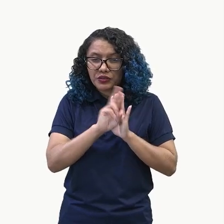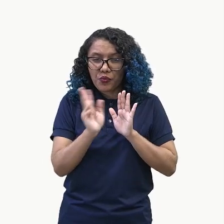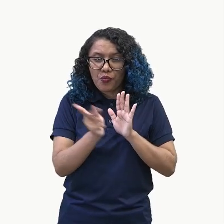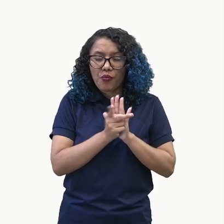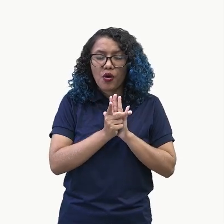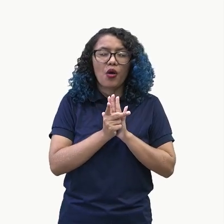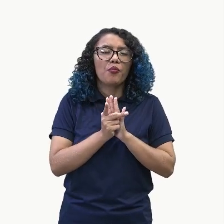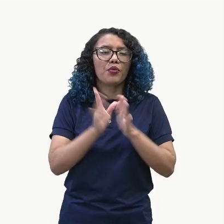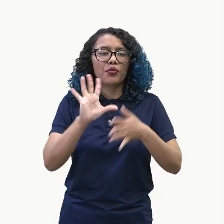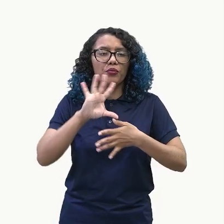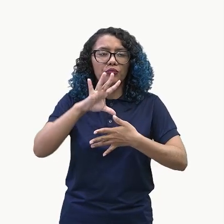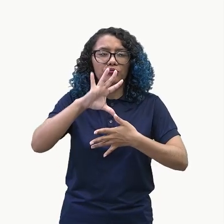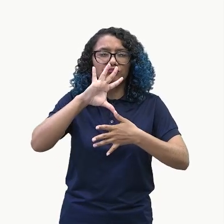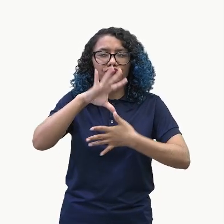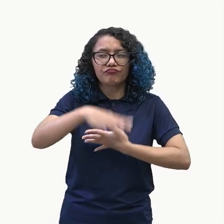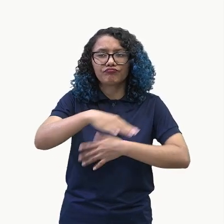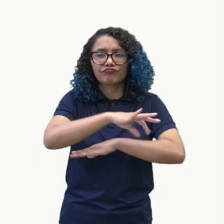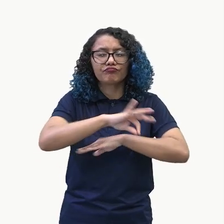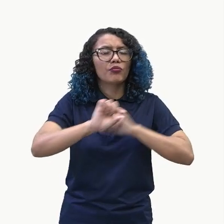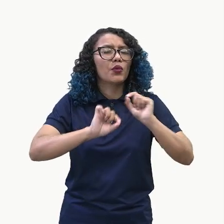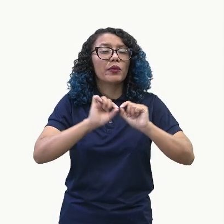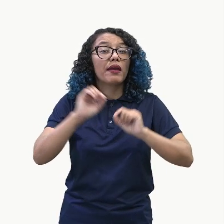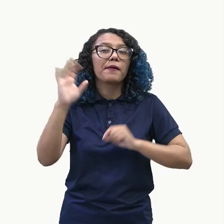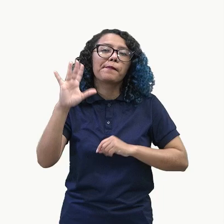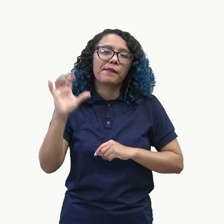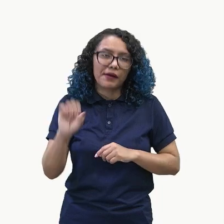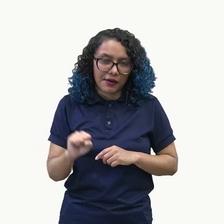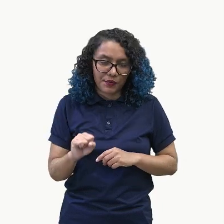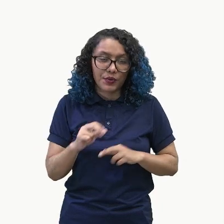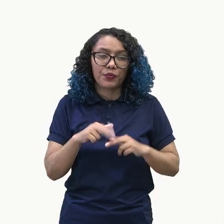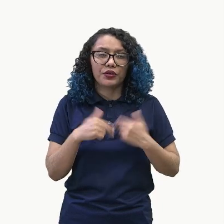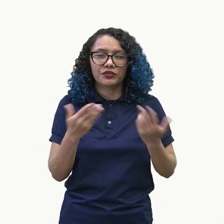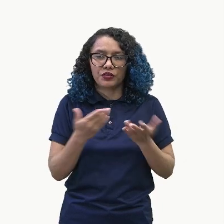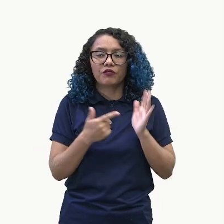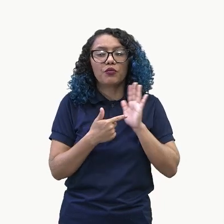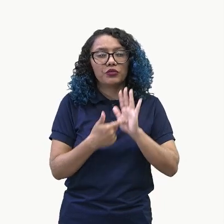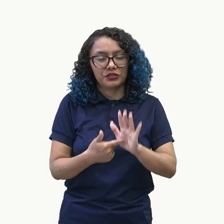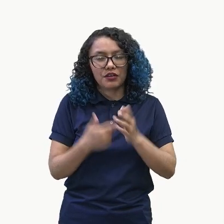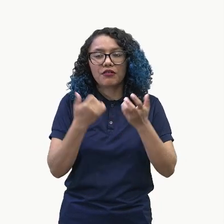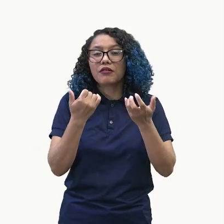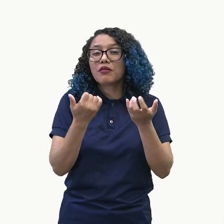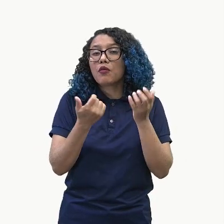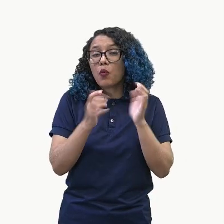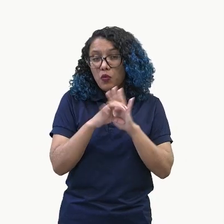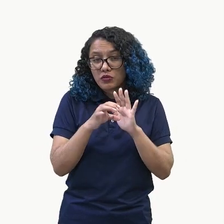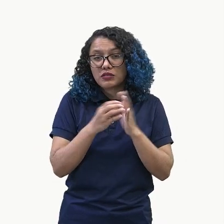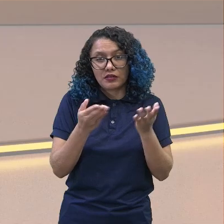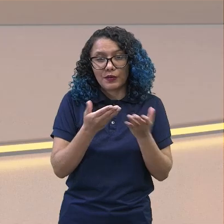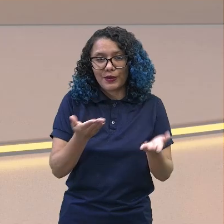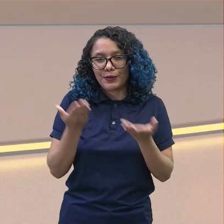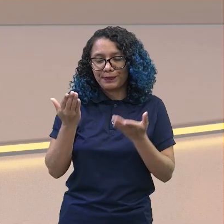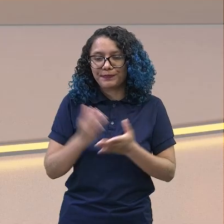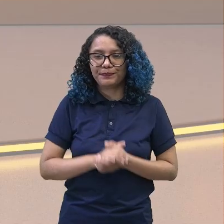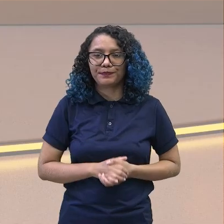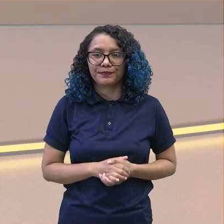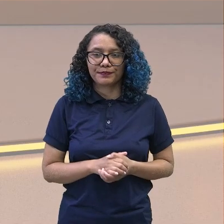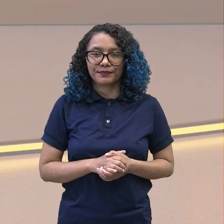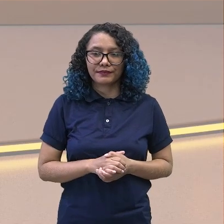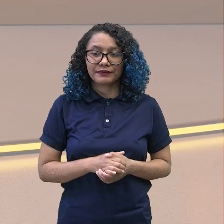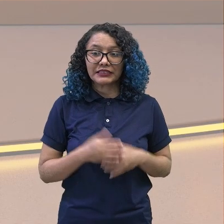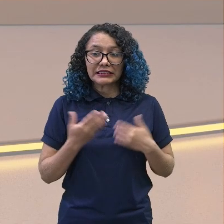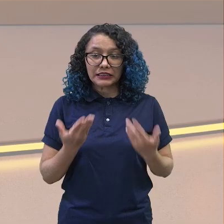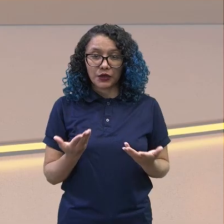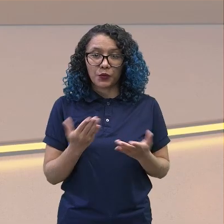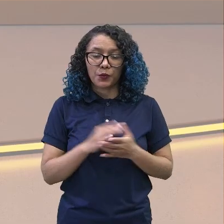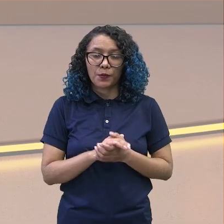precisa entender o que é um mapa. E eu trago para vocês essa definição aqui. Olha, a gente pode considerar